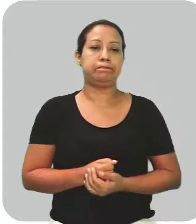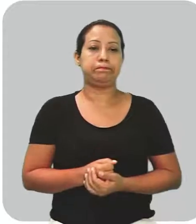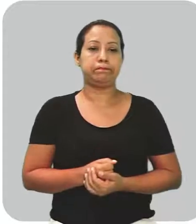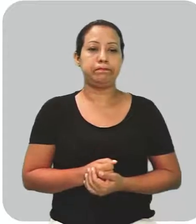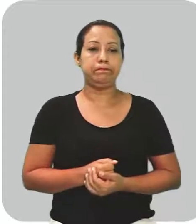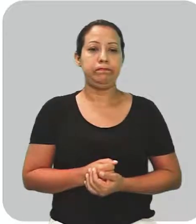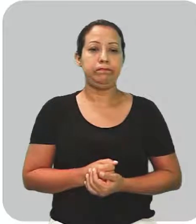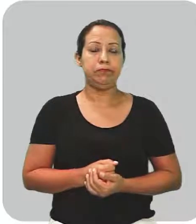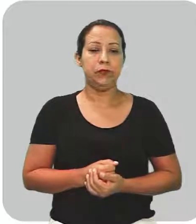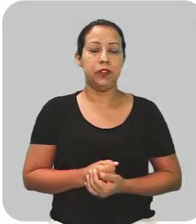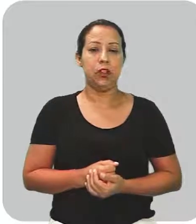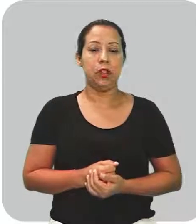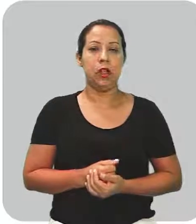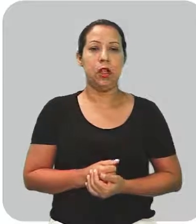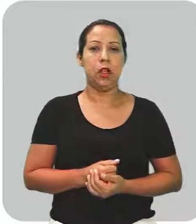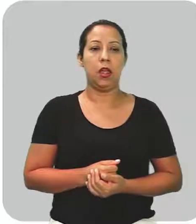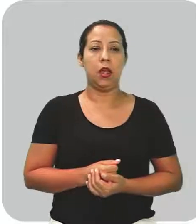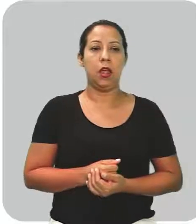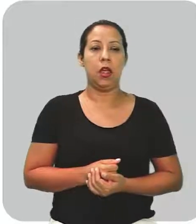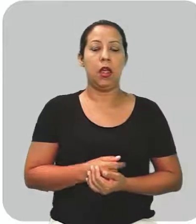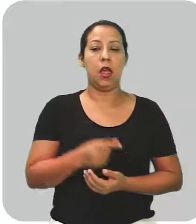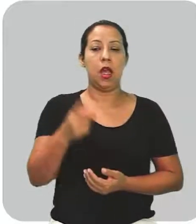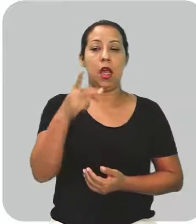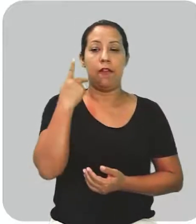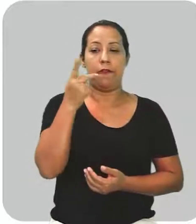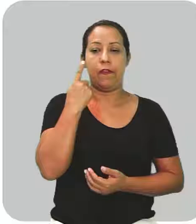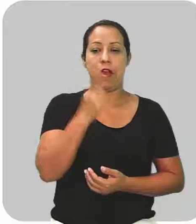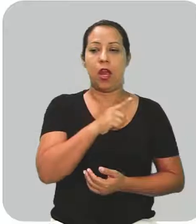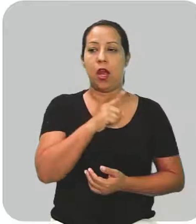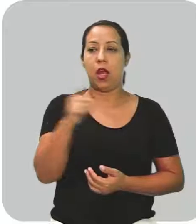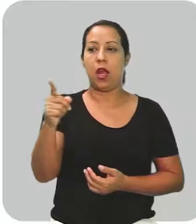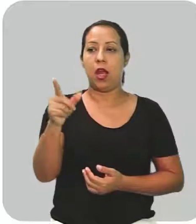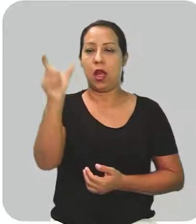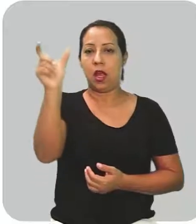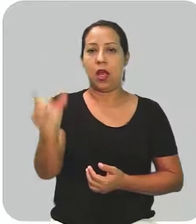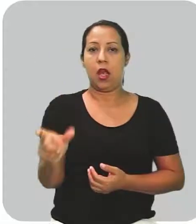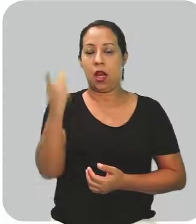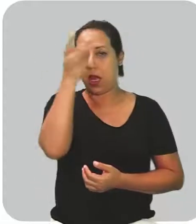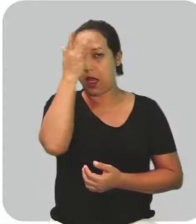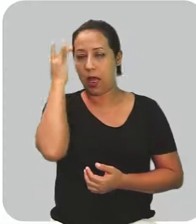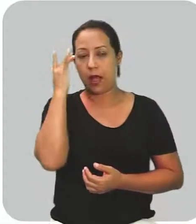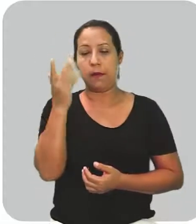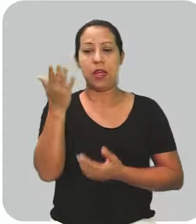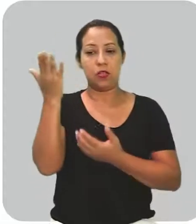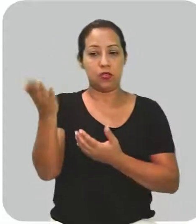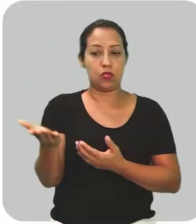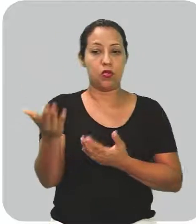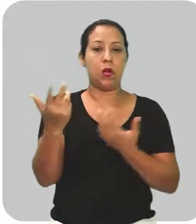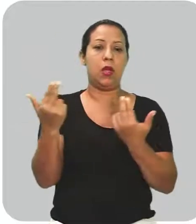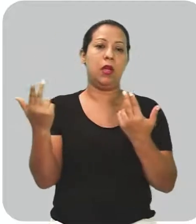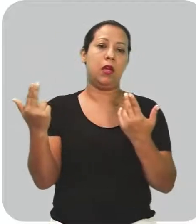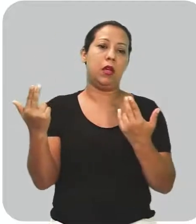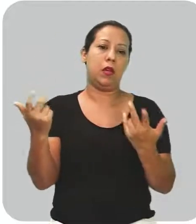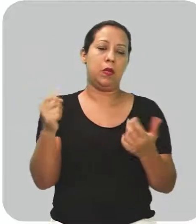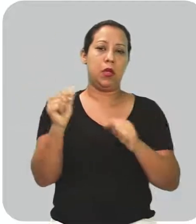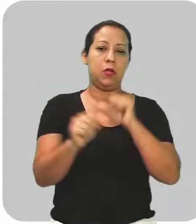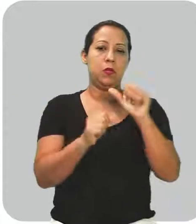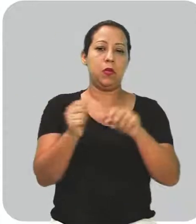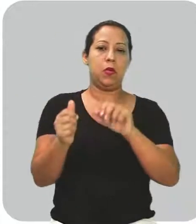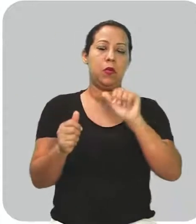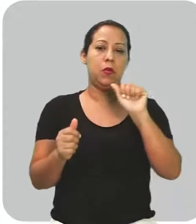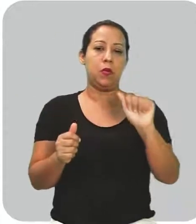à mesma pessoa. Refiro-me ao mesmo indivíduo, né? Trocou, deu certo,